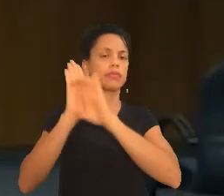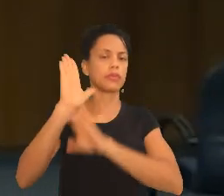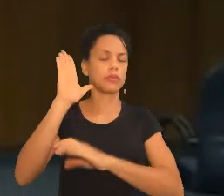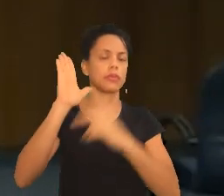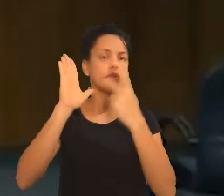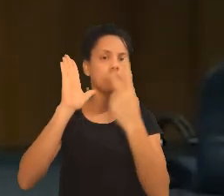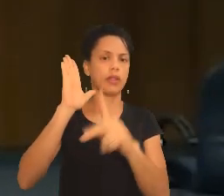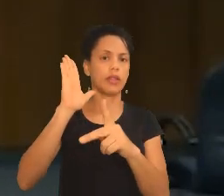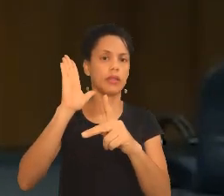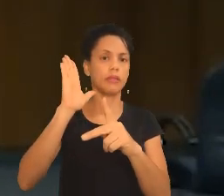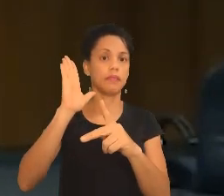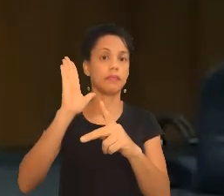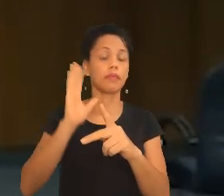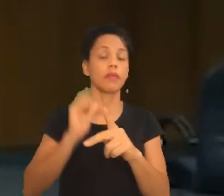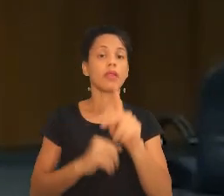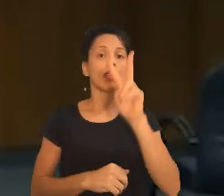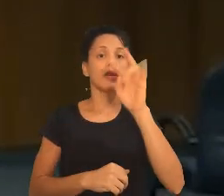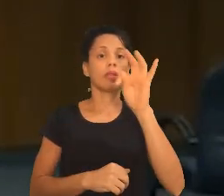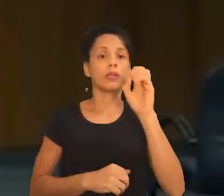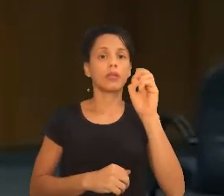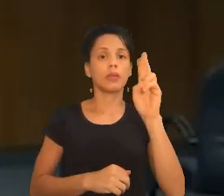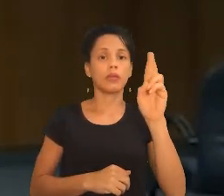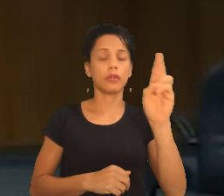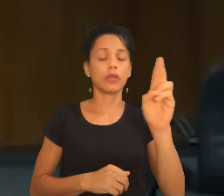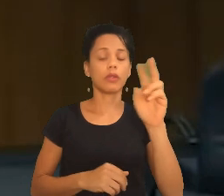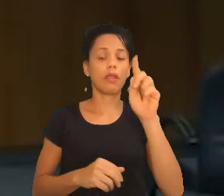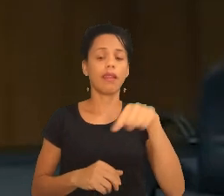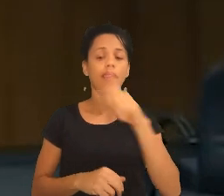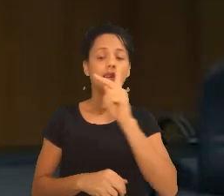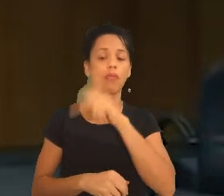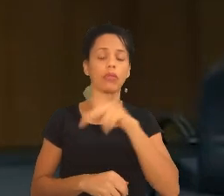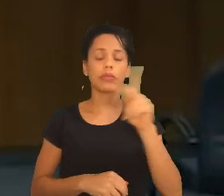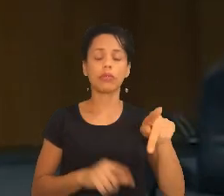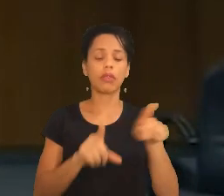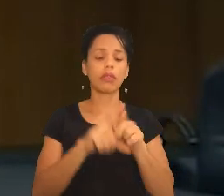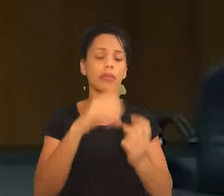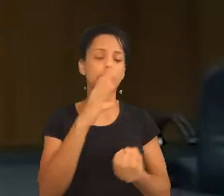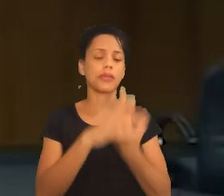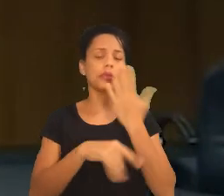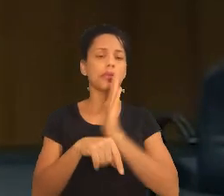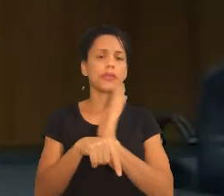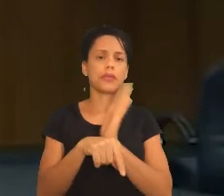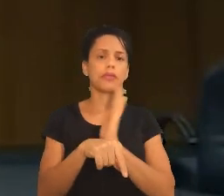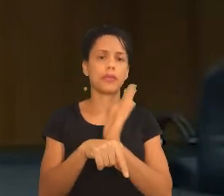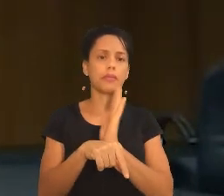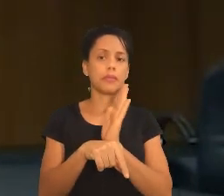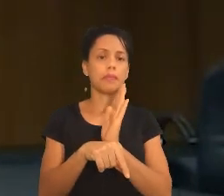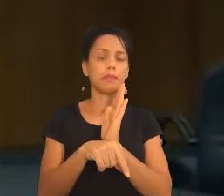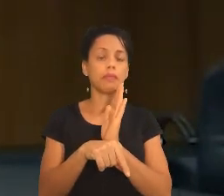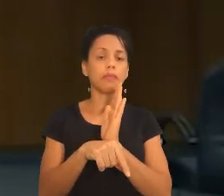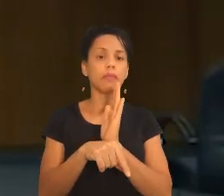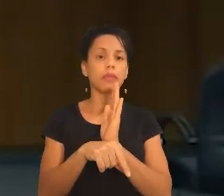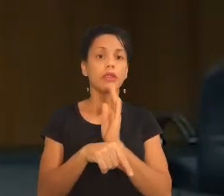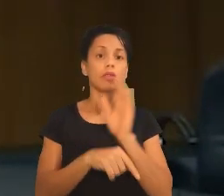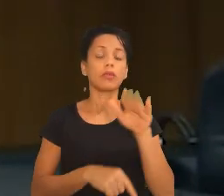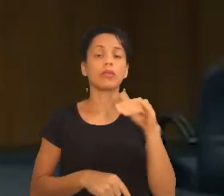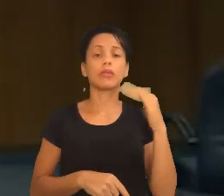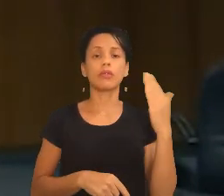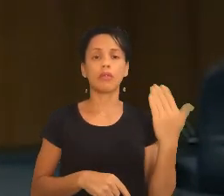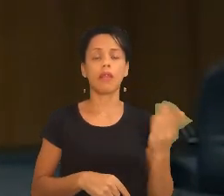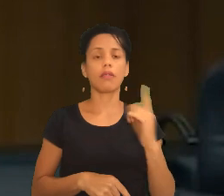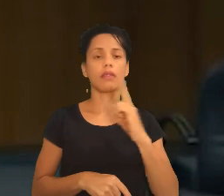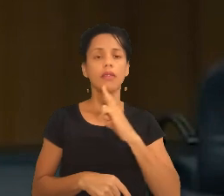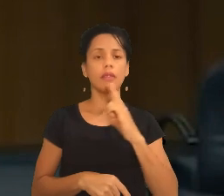professor e foi o produtor do filme. Ao seu lado está Douglas